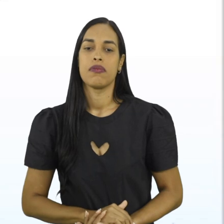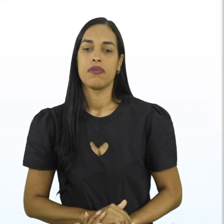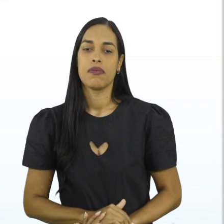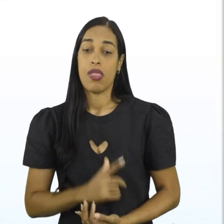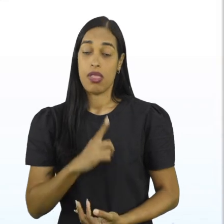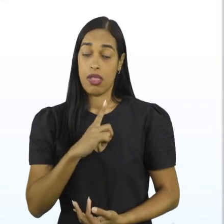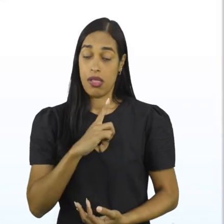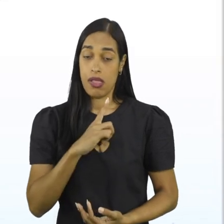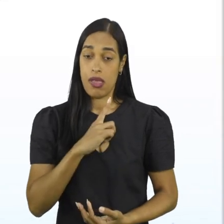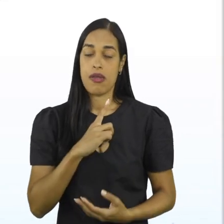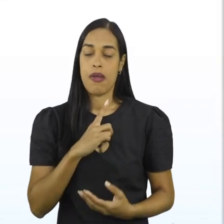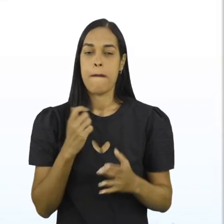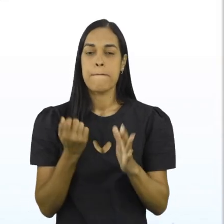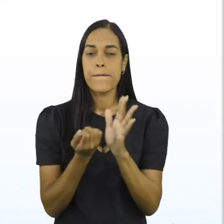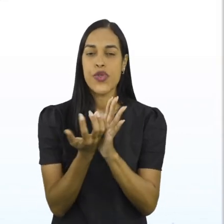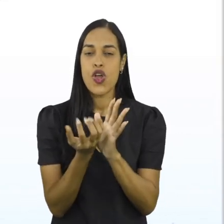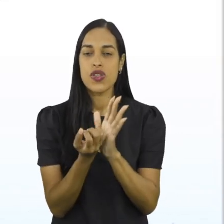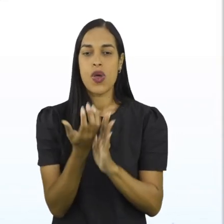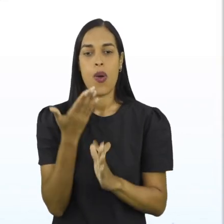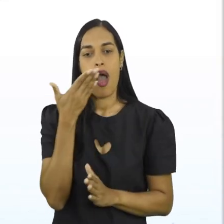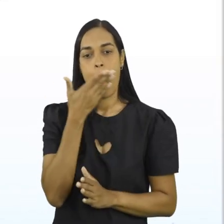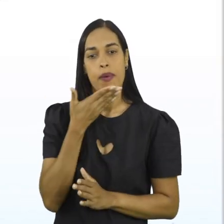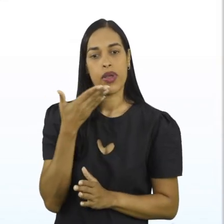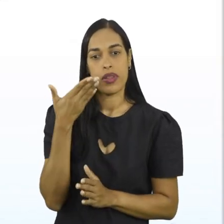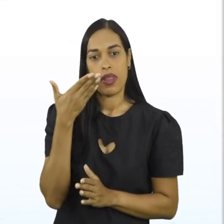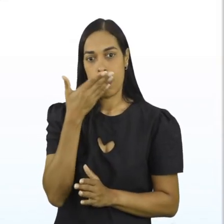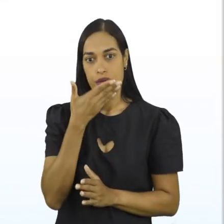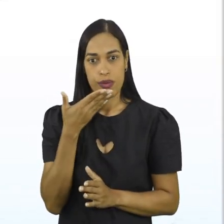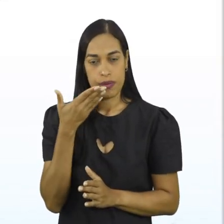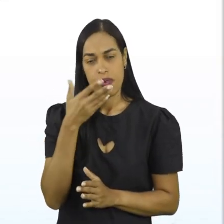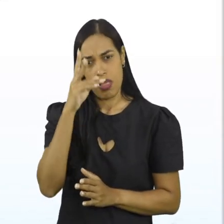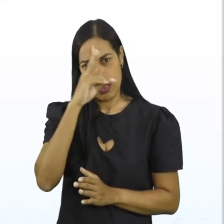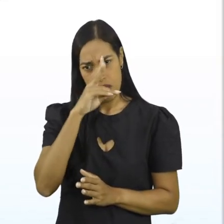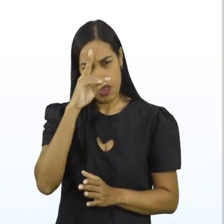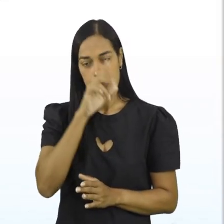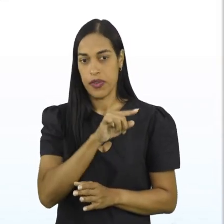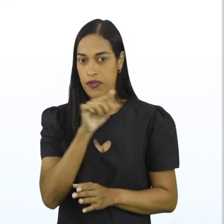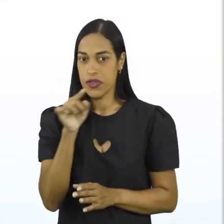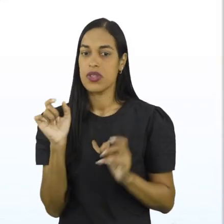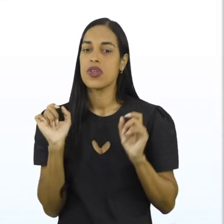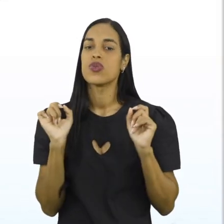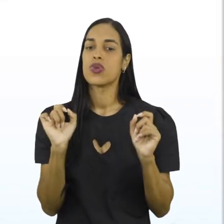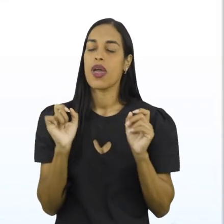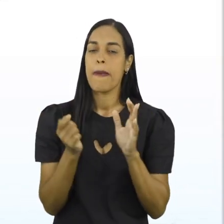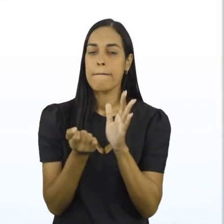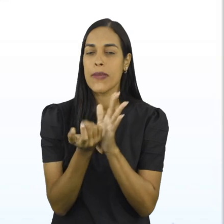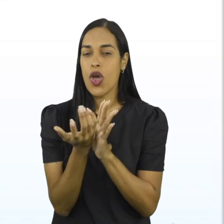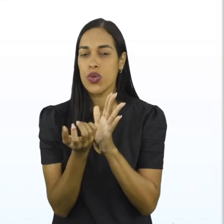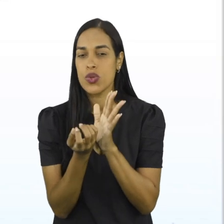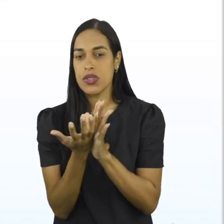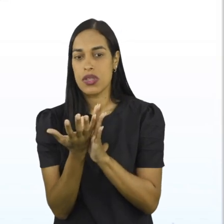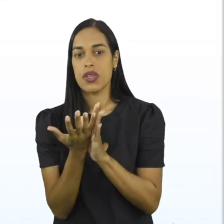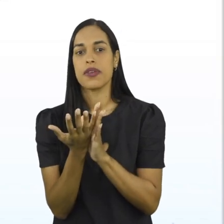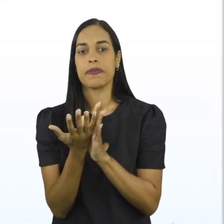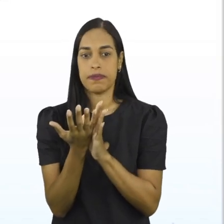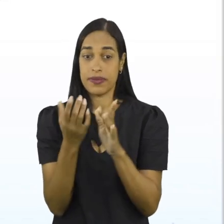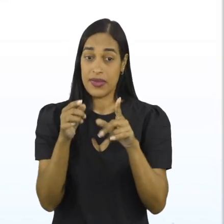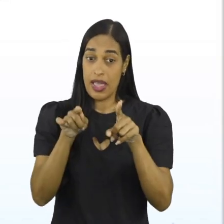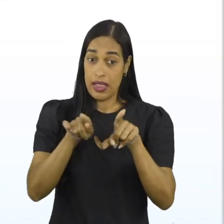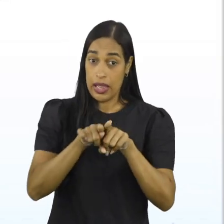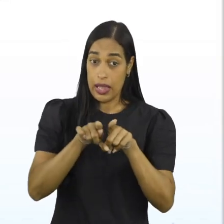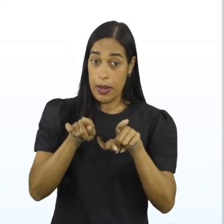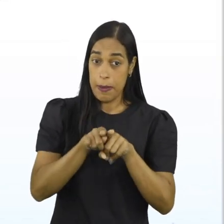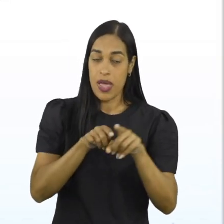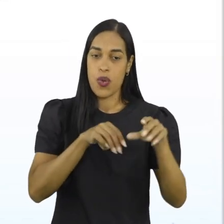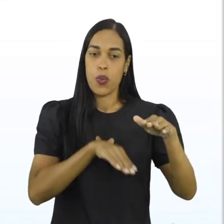Eu tenho produção de carboidratos, eu tenho síntese de carboidrato. Mas lembrem que além de produzir carboidrato, o complexo de Golgi,